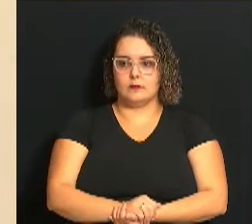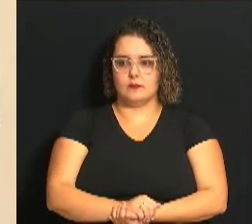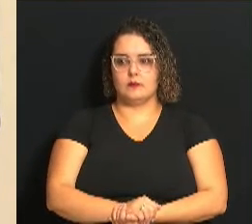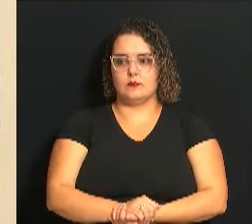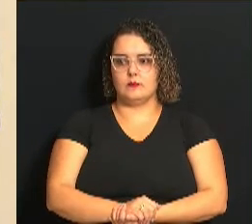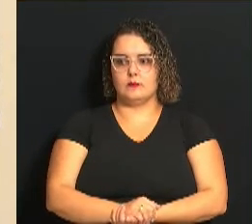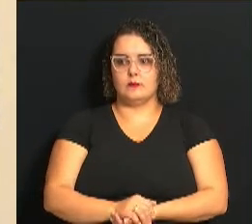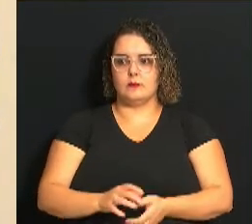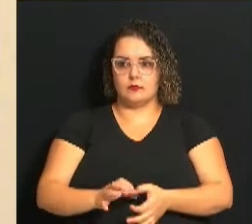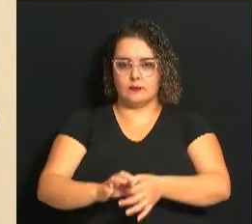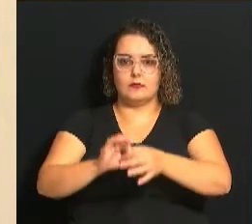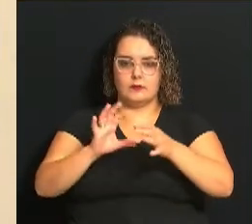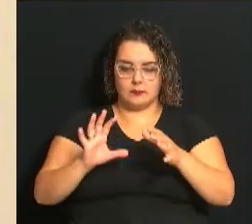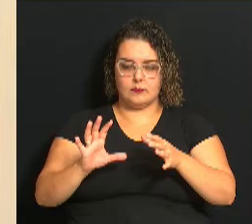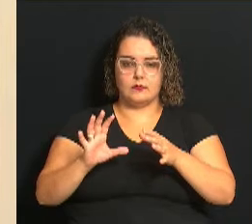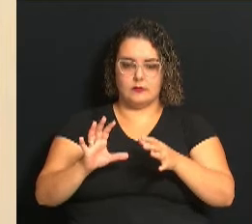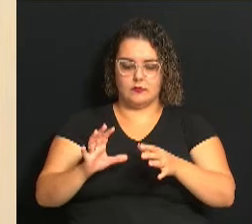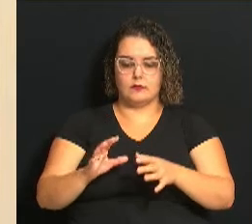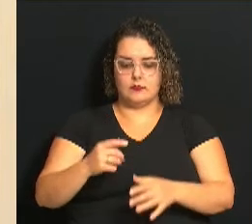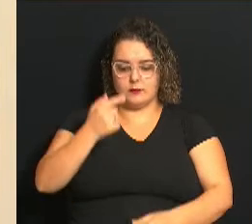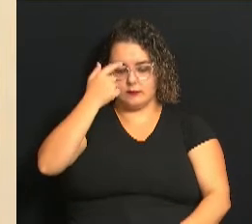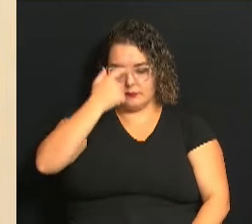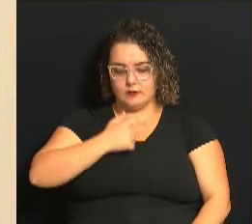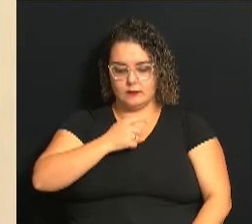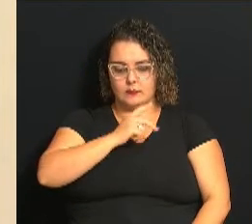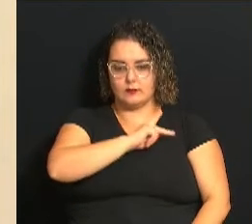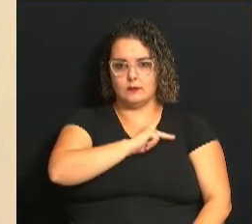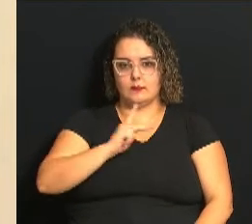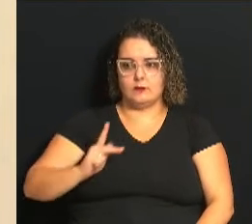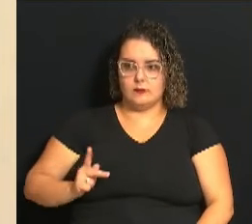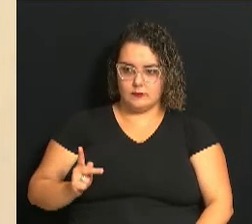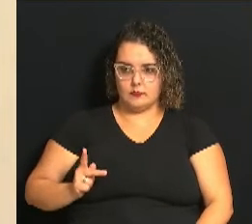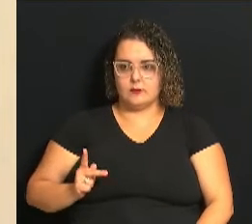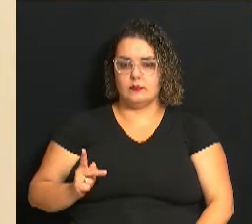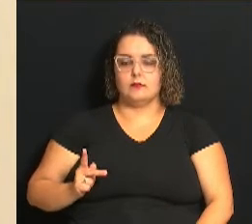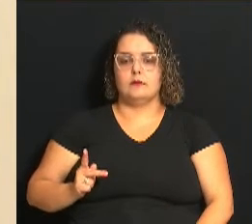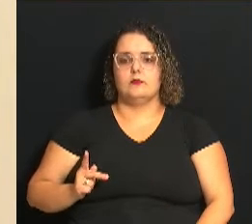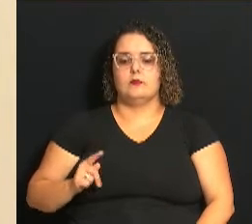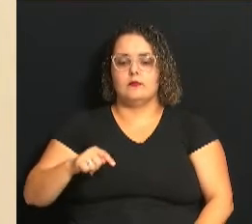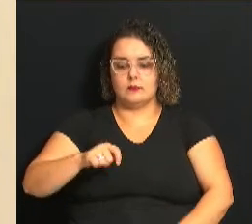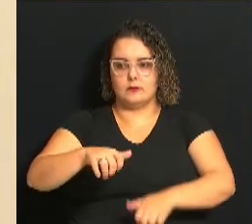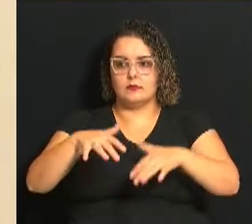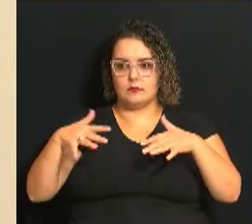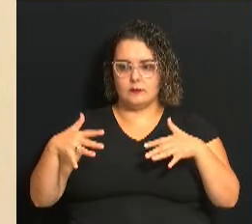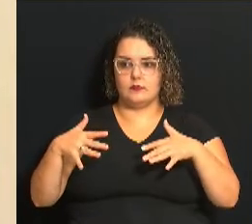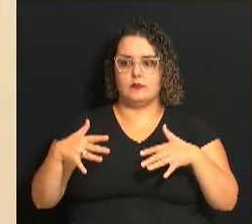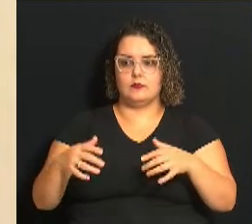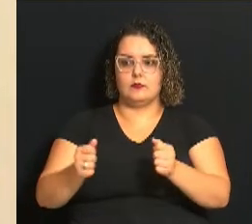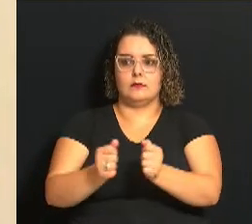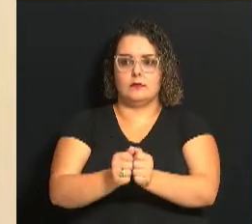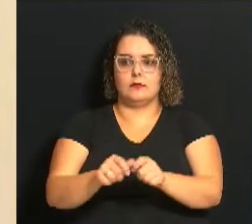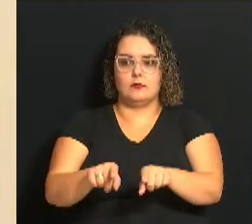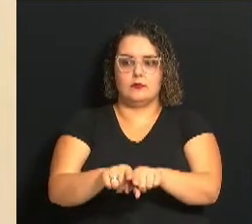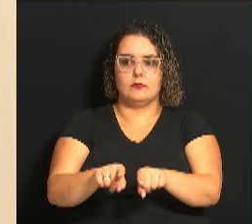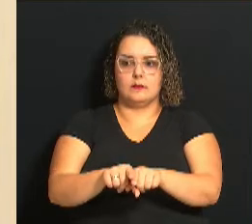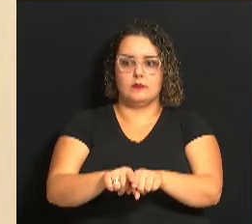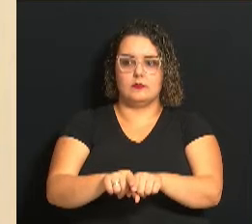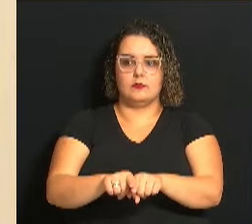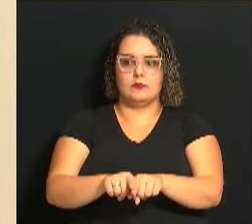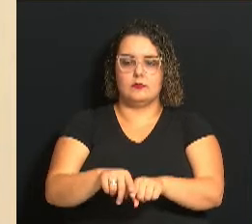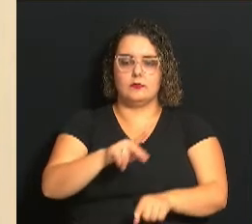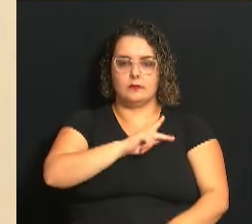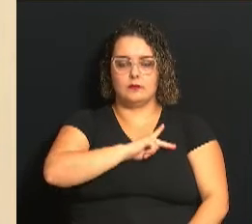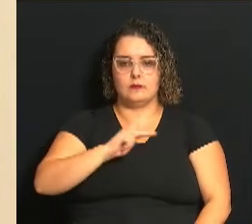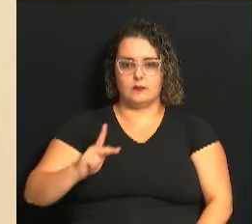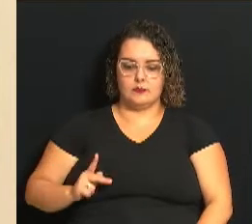me designou aqui para presidir essa audiência pública, e ao presidente da Câmara, como os 33 vereadores pela confiança.